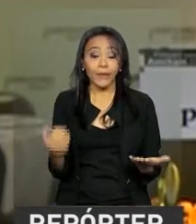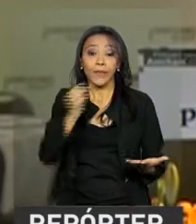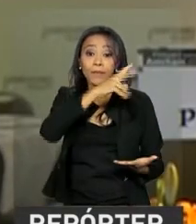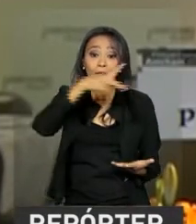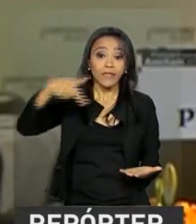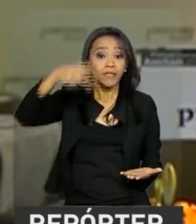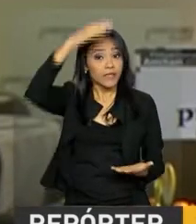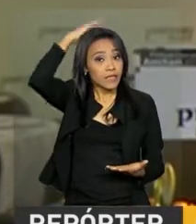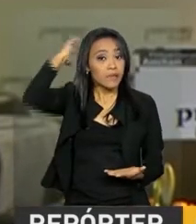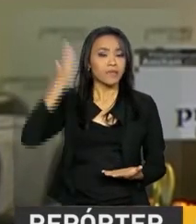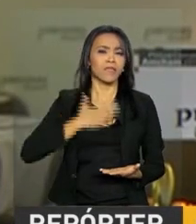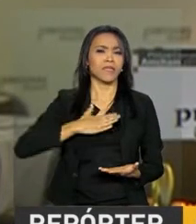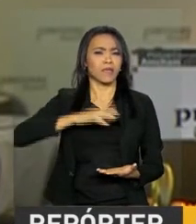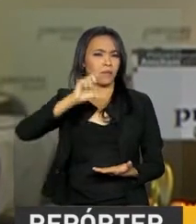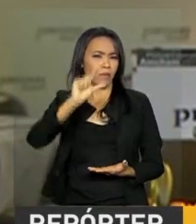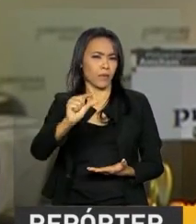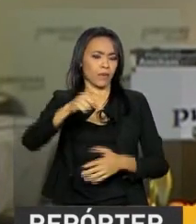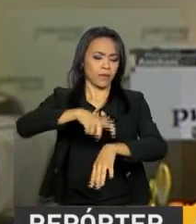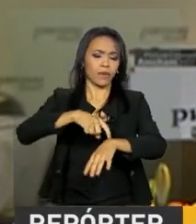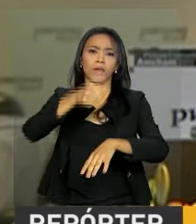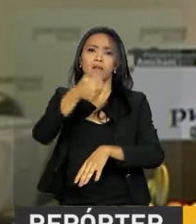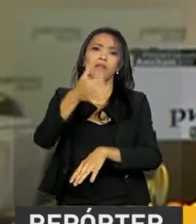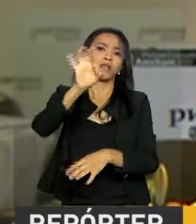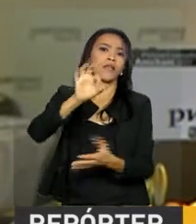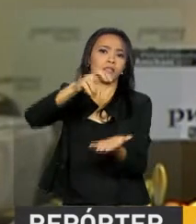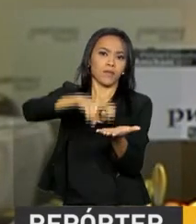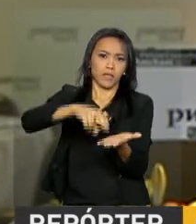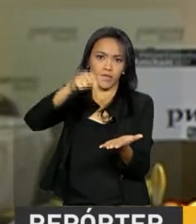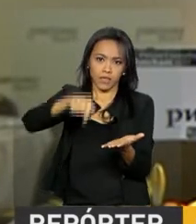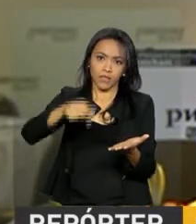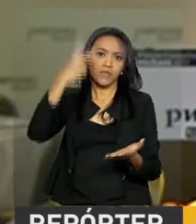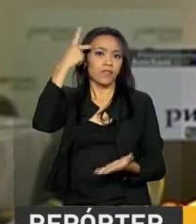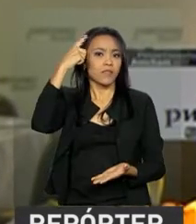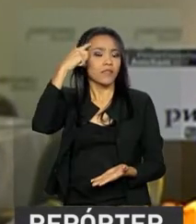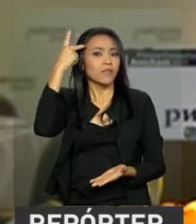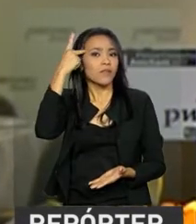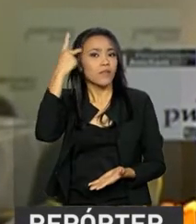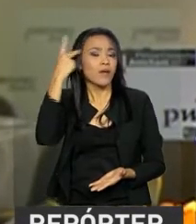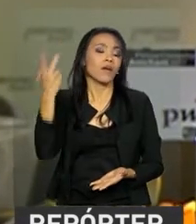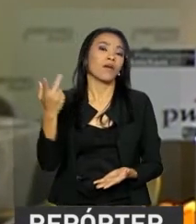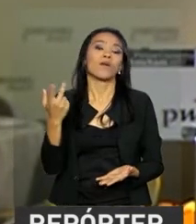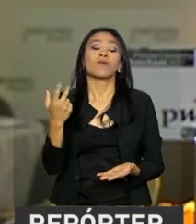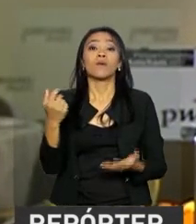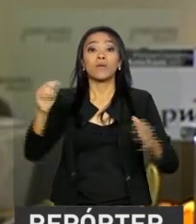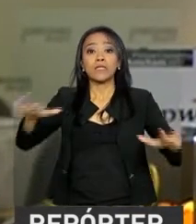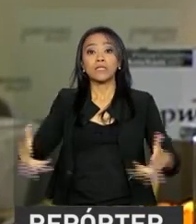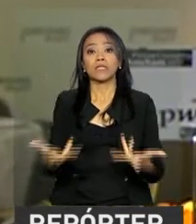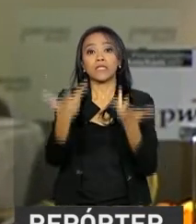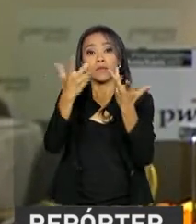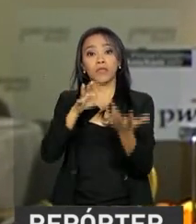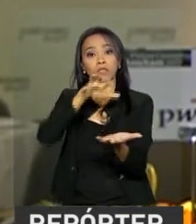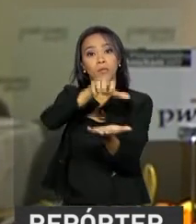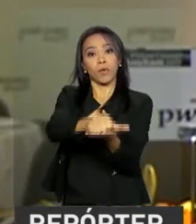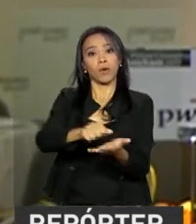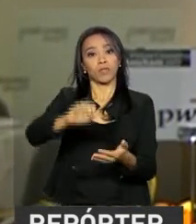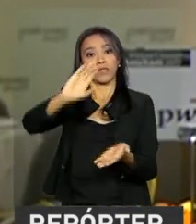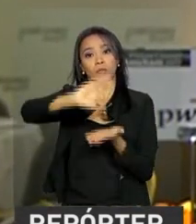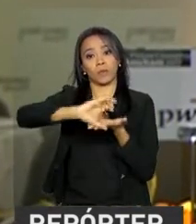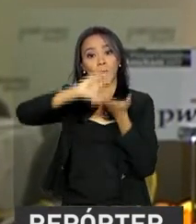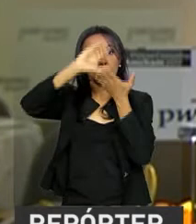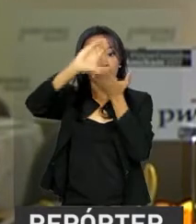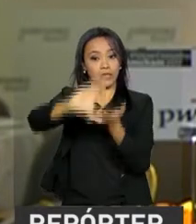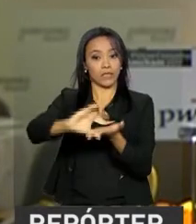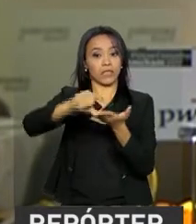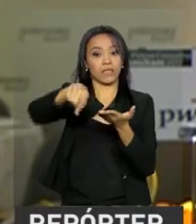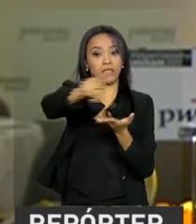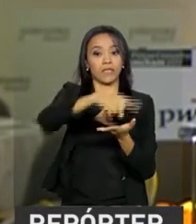participa logo mais a partir das 10 horas da manhã aqui em são paulo a cerimônia de posse do conselho administrativo da chance a câmara americana